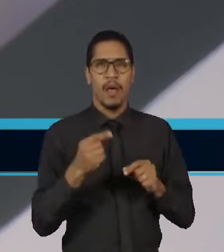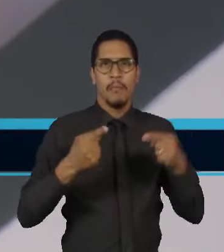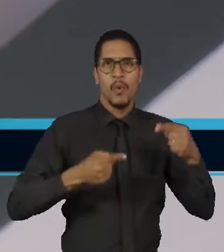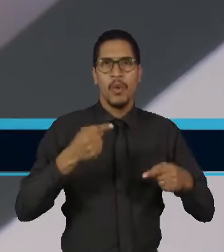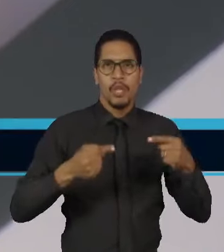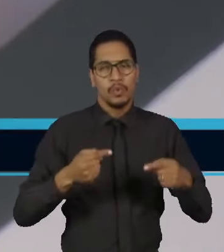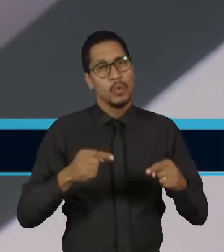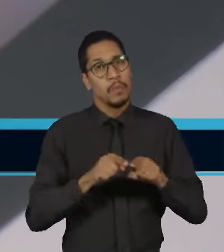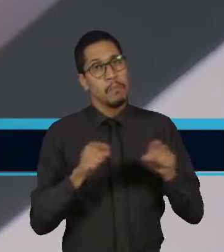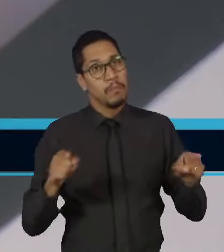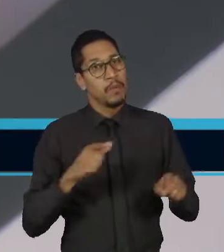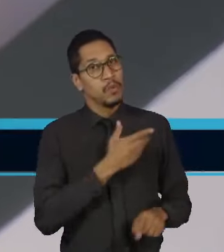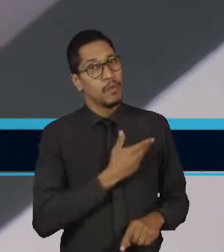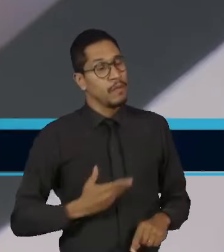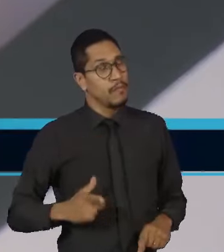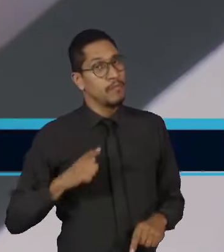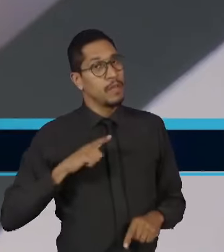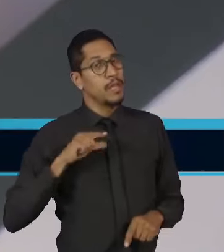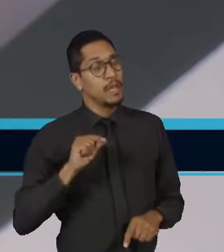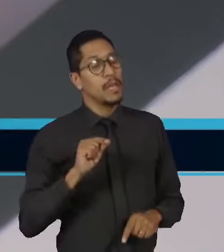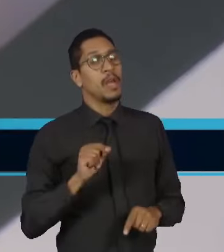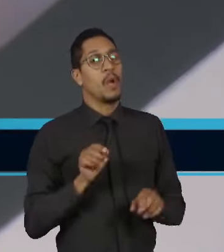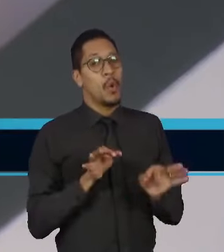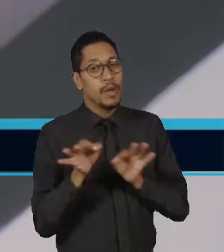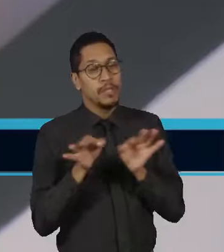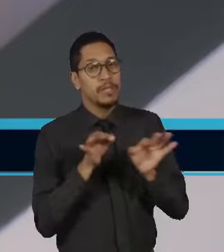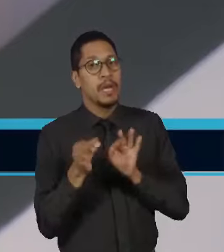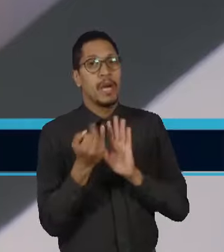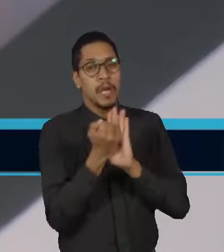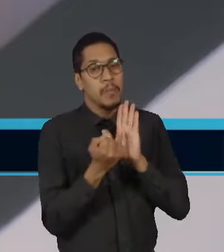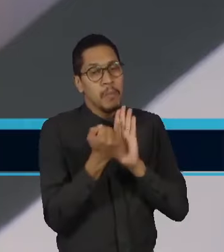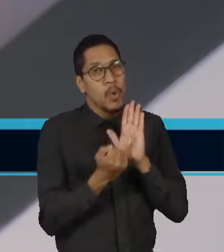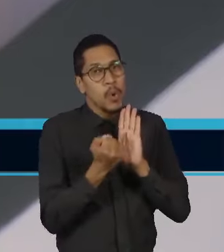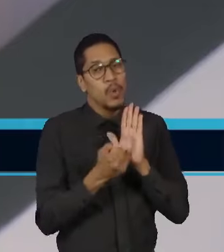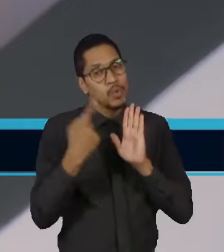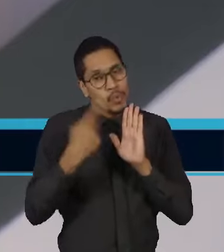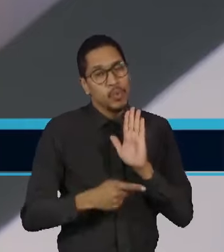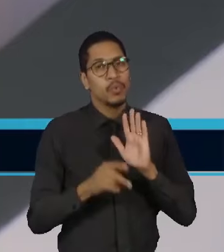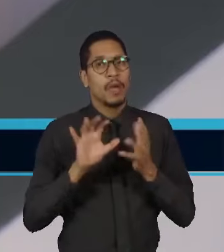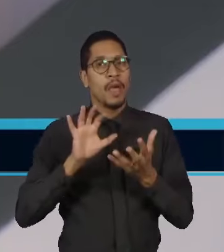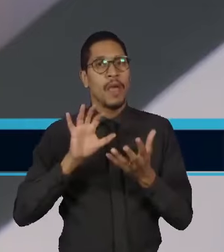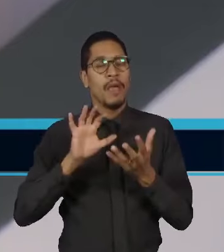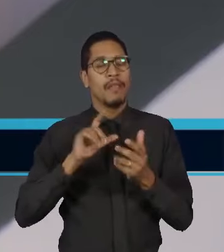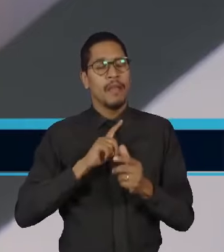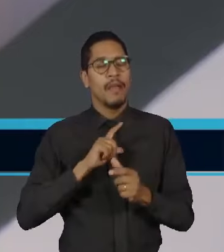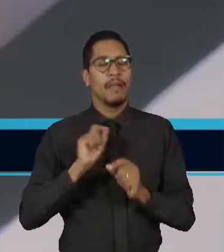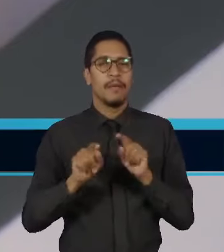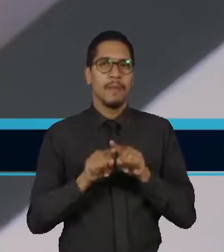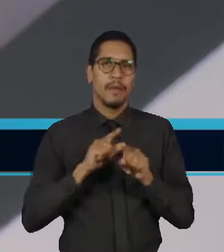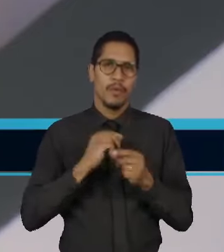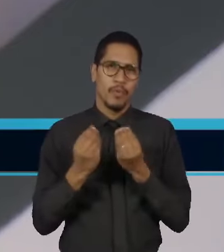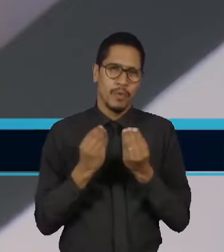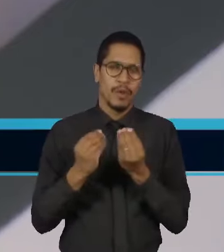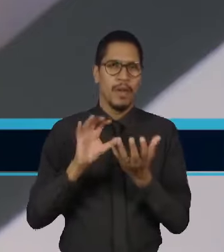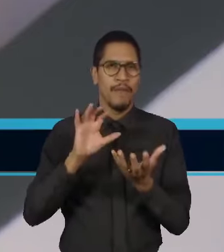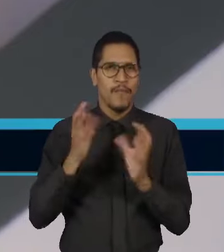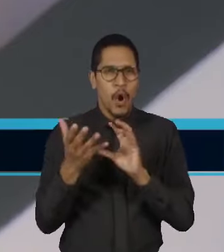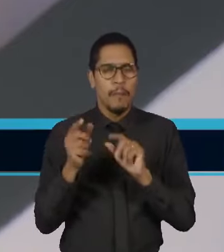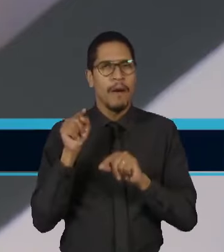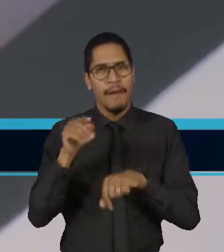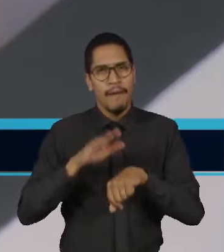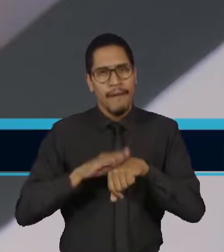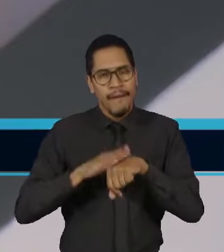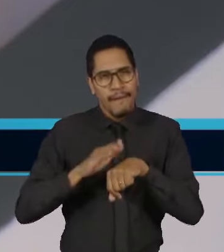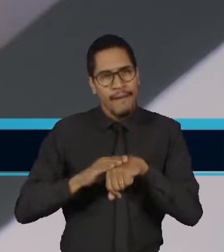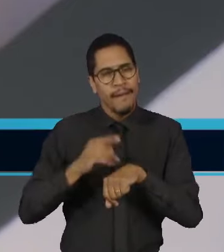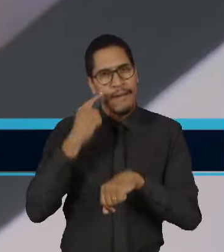tarefa bastante grande de reorganizar o sistema tributário brasileiro essa reforma tá parada no meio né Tem muita coisa em